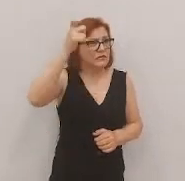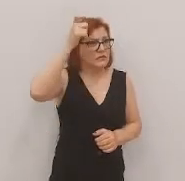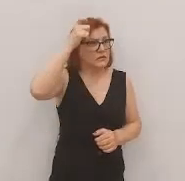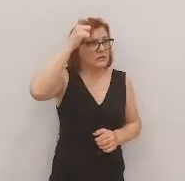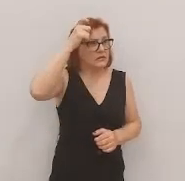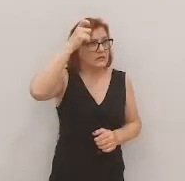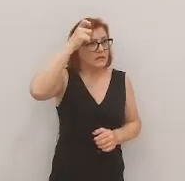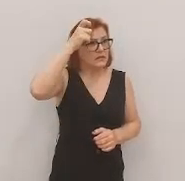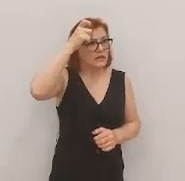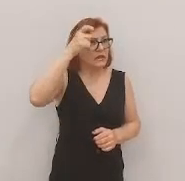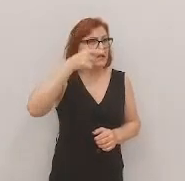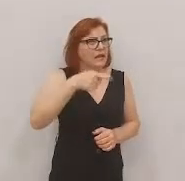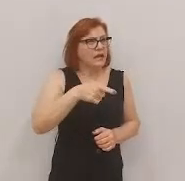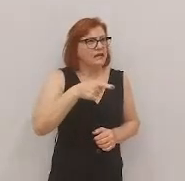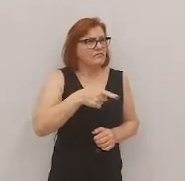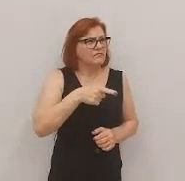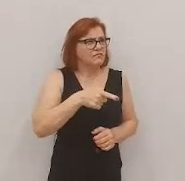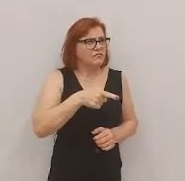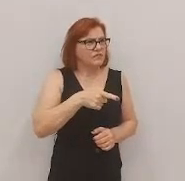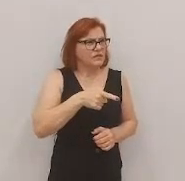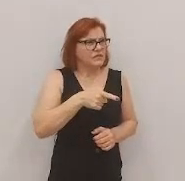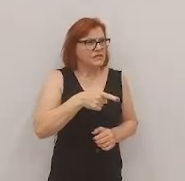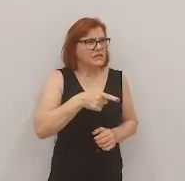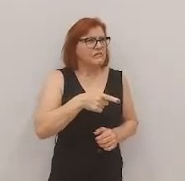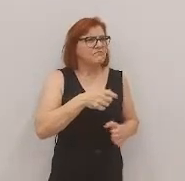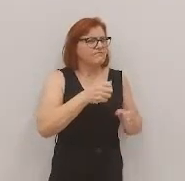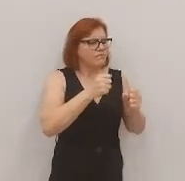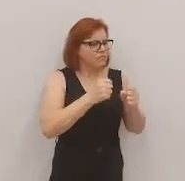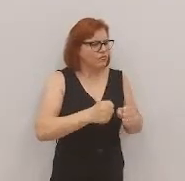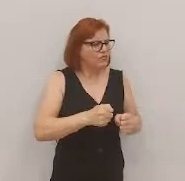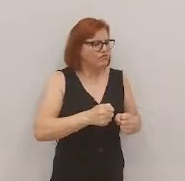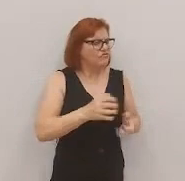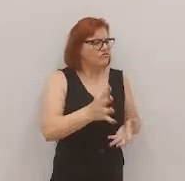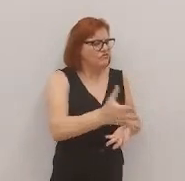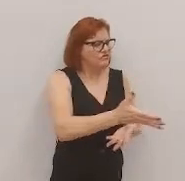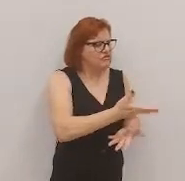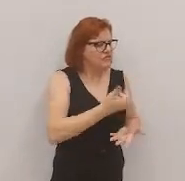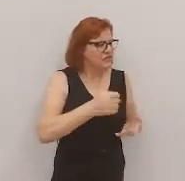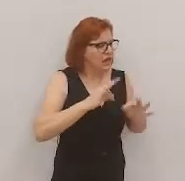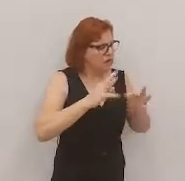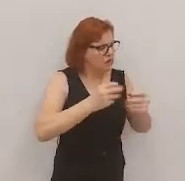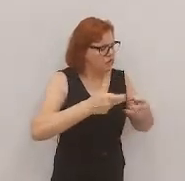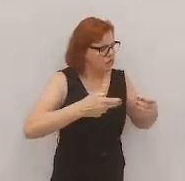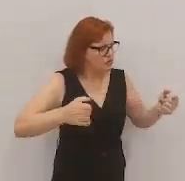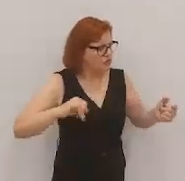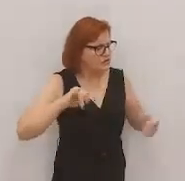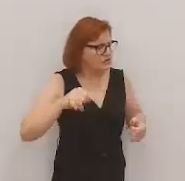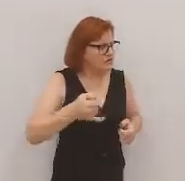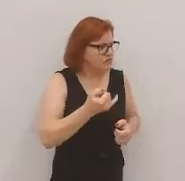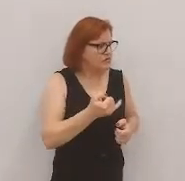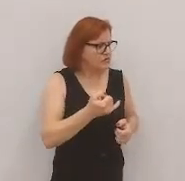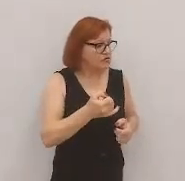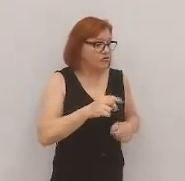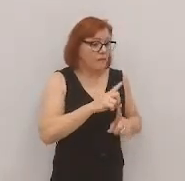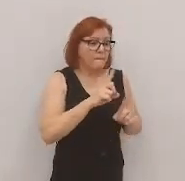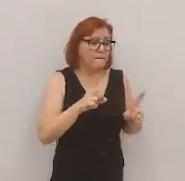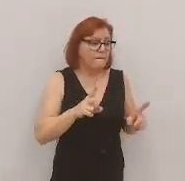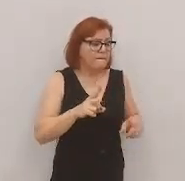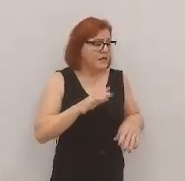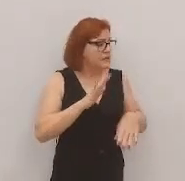não estendas a mão. E Satanás saiu da presença do